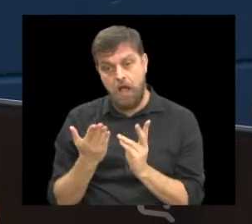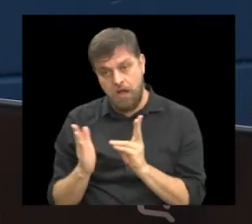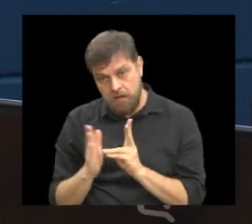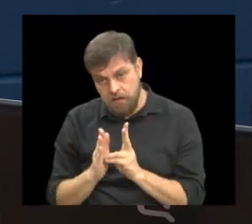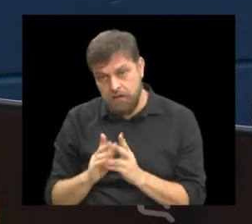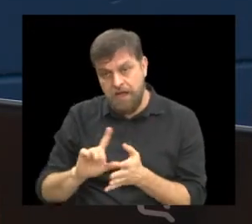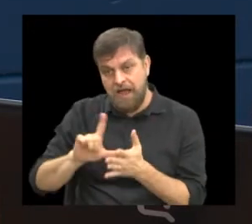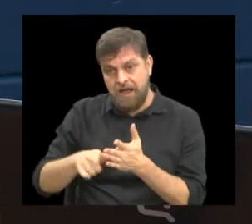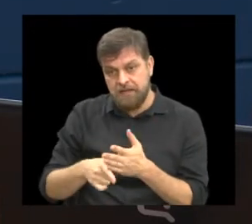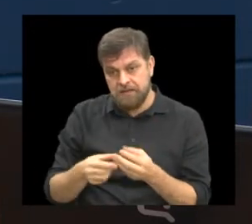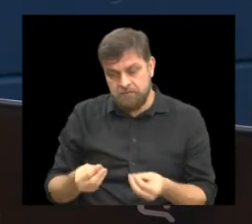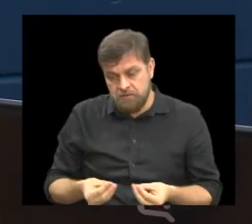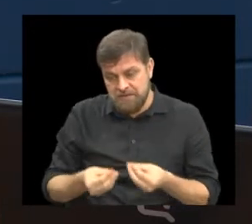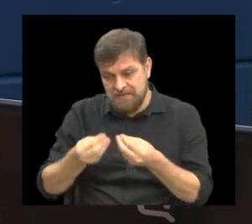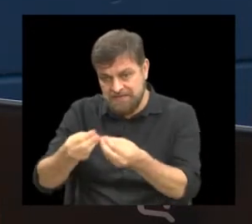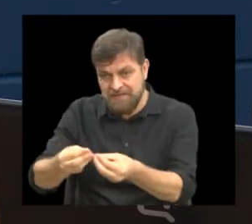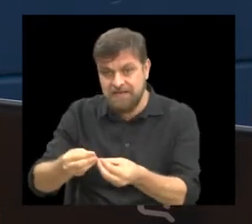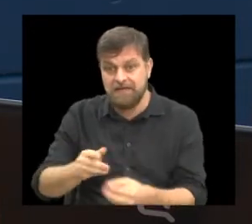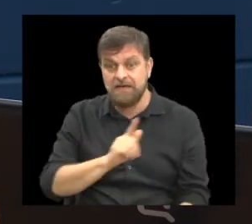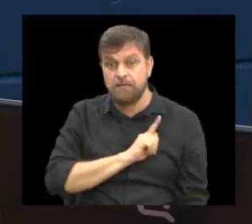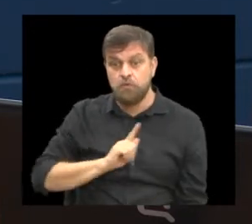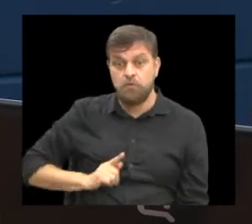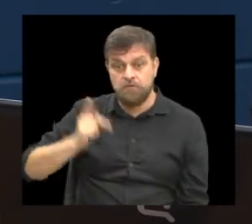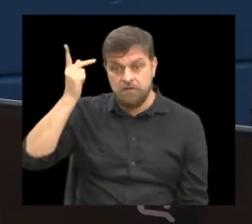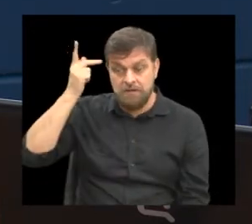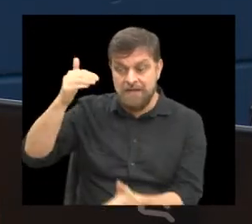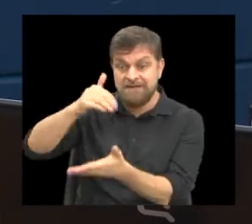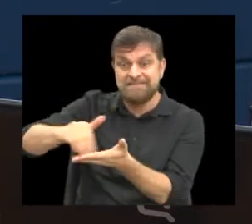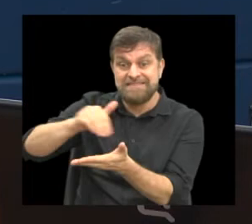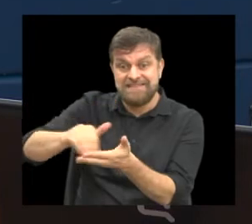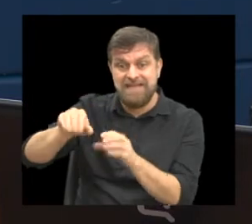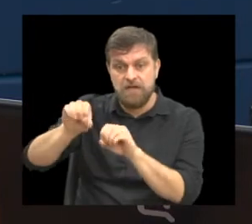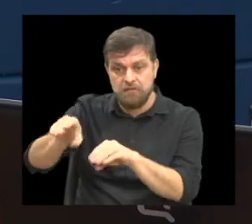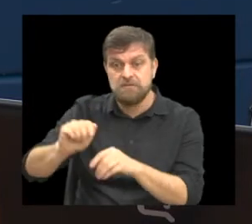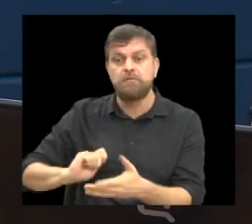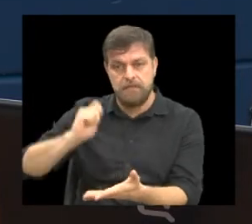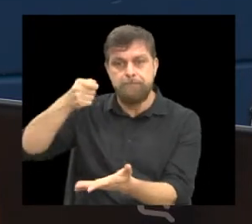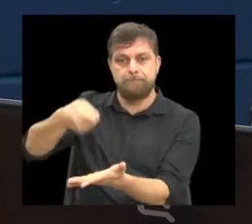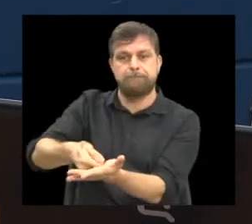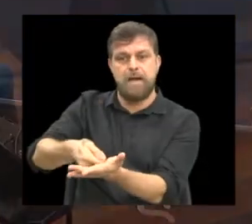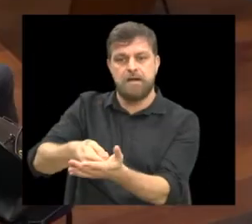Secretaria de Educação do Estado, e aí é custeado por eles.